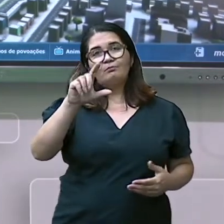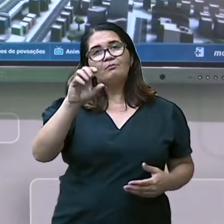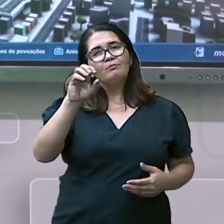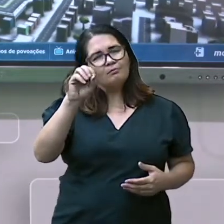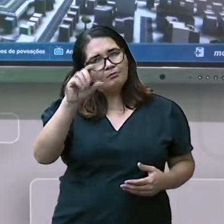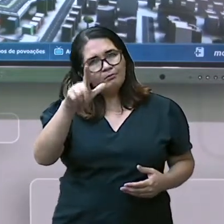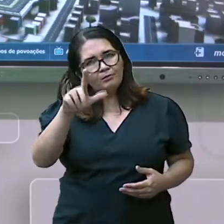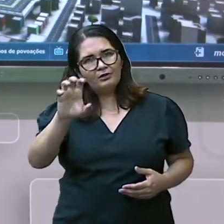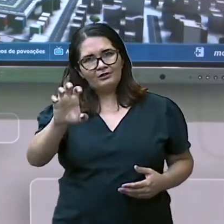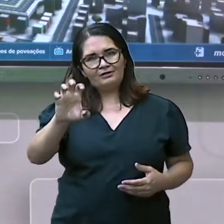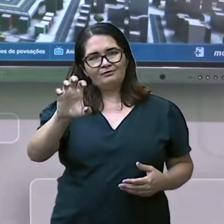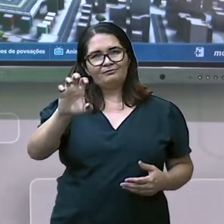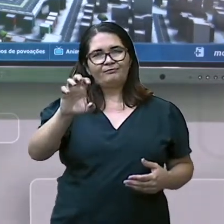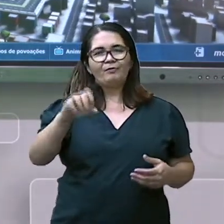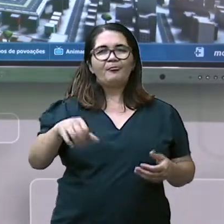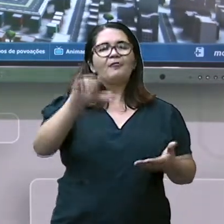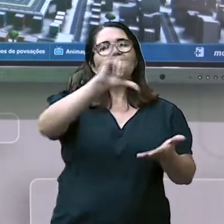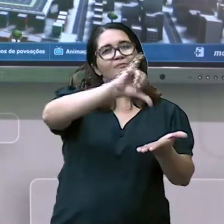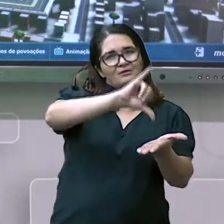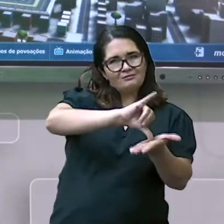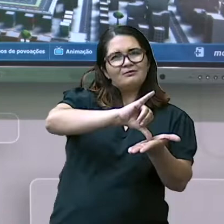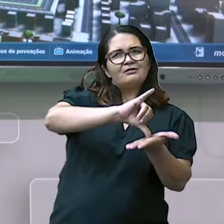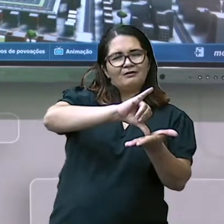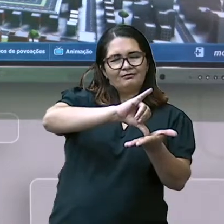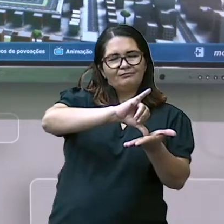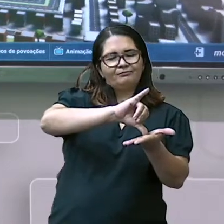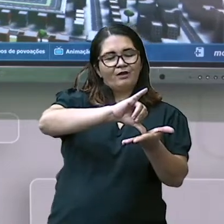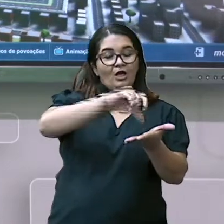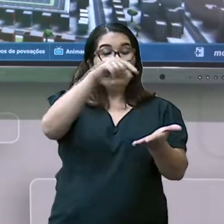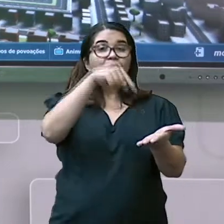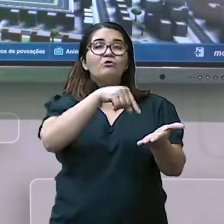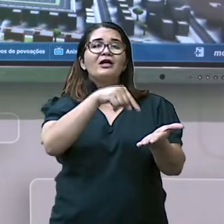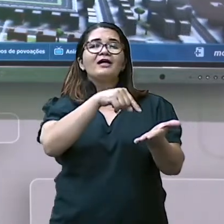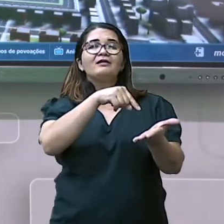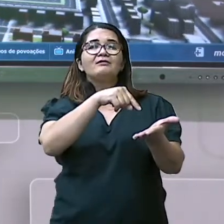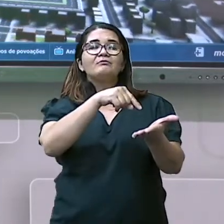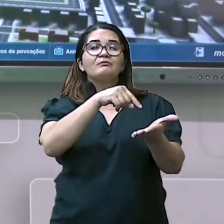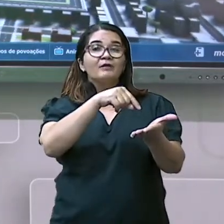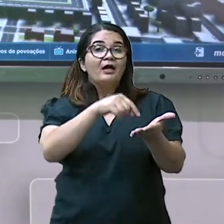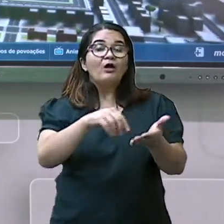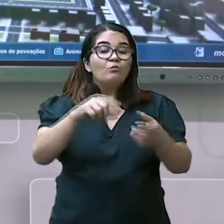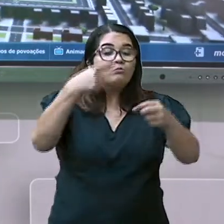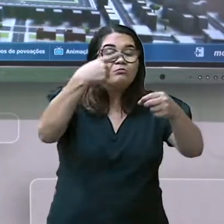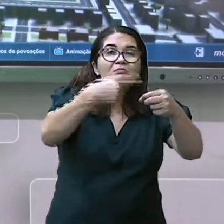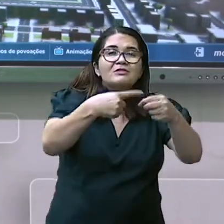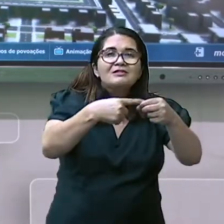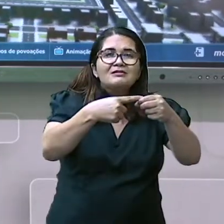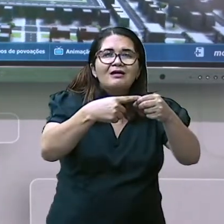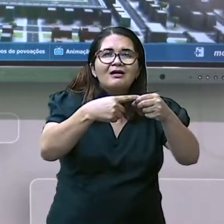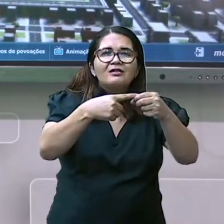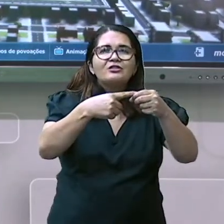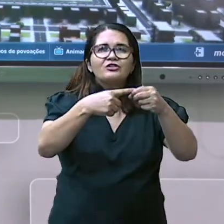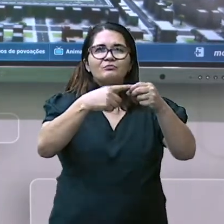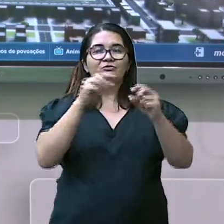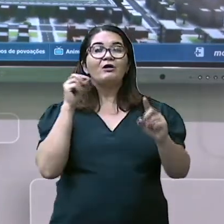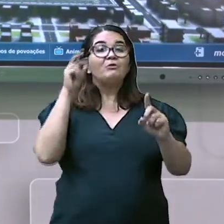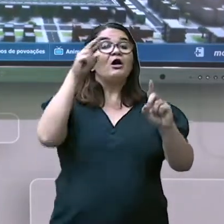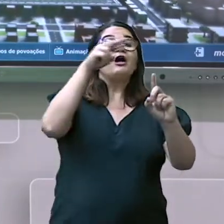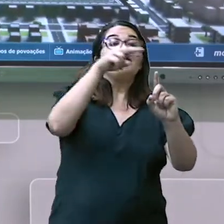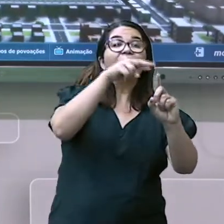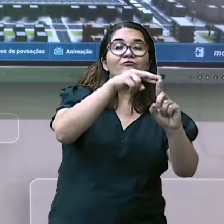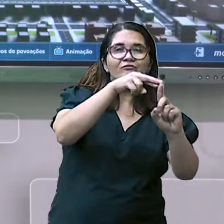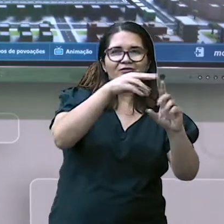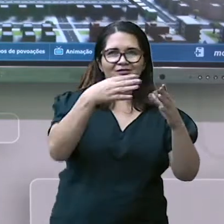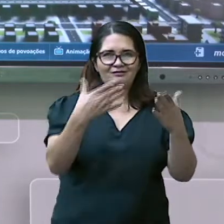uma aldeia, nós podemos ter uma cidade, né, polo, podemos ter também uma metrópole. E